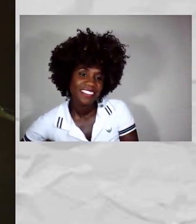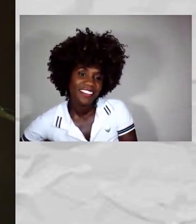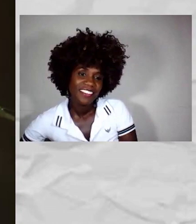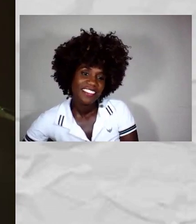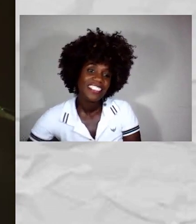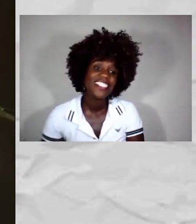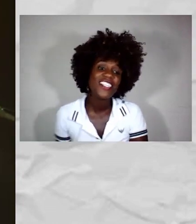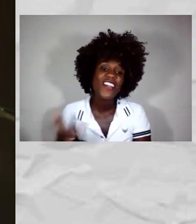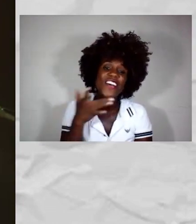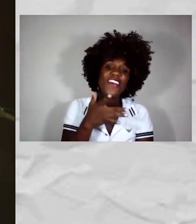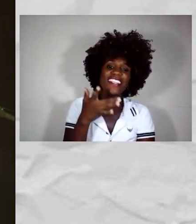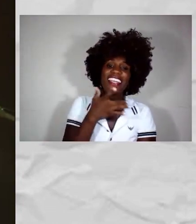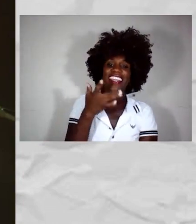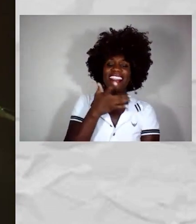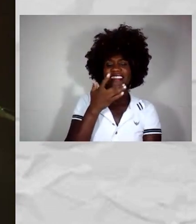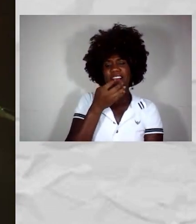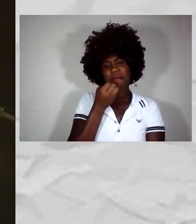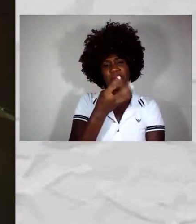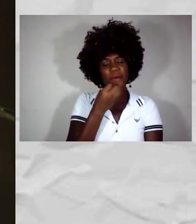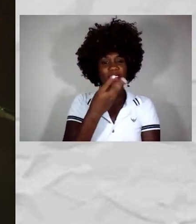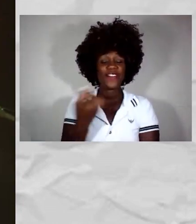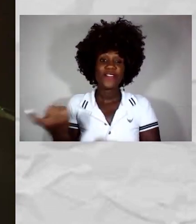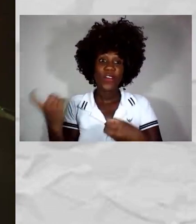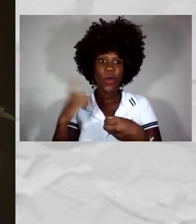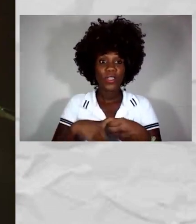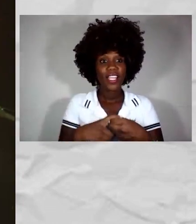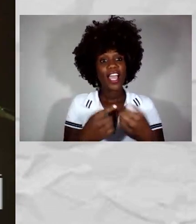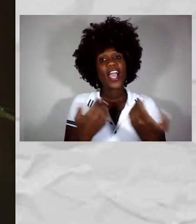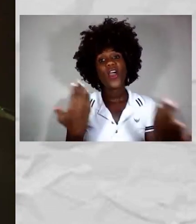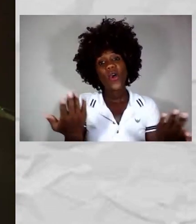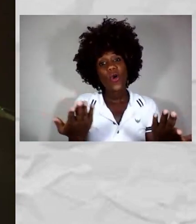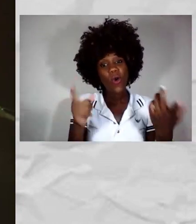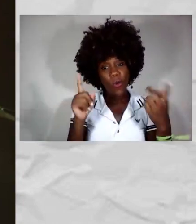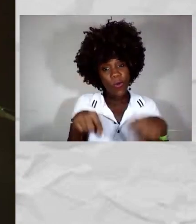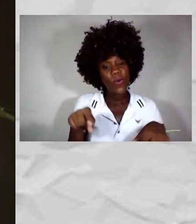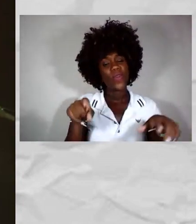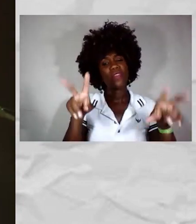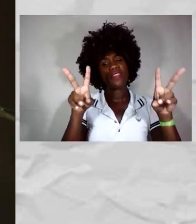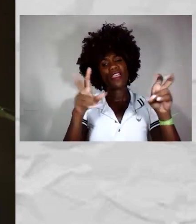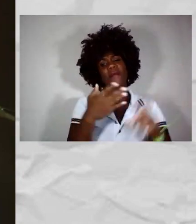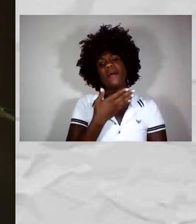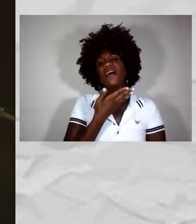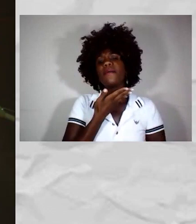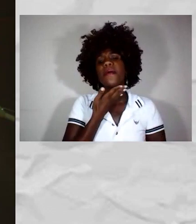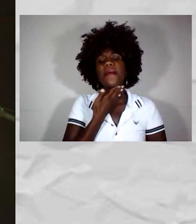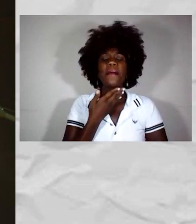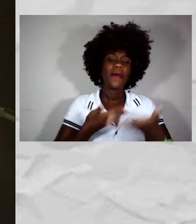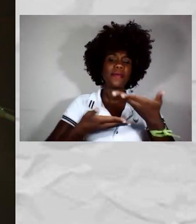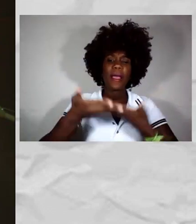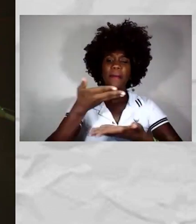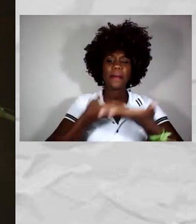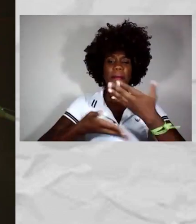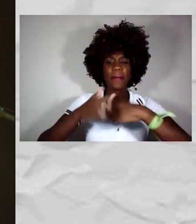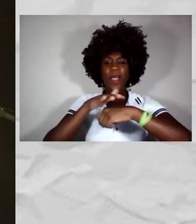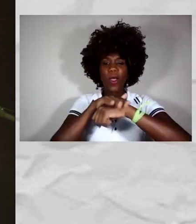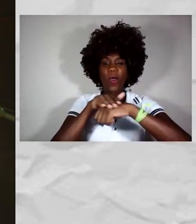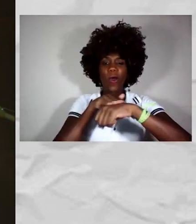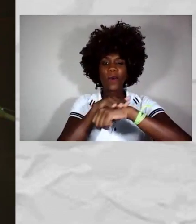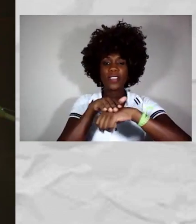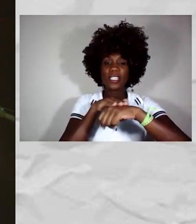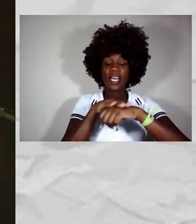coisa boa, poder voltar com conversaria, poder voltar a estar aqui na nossa